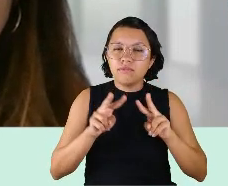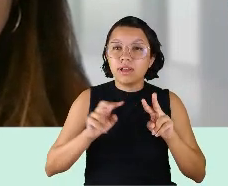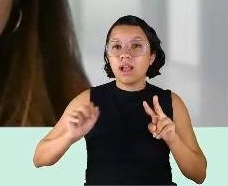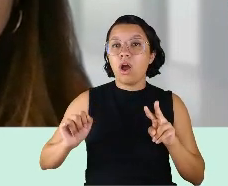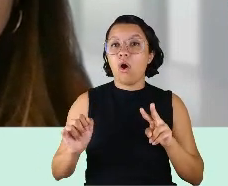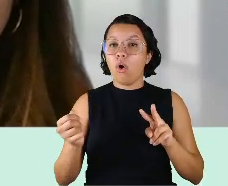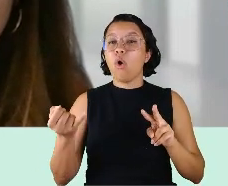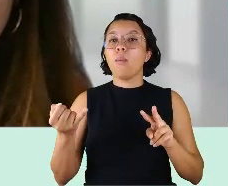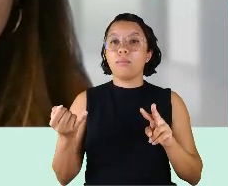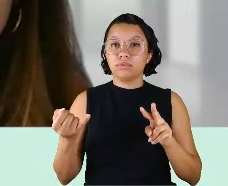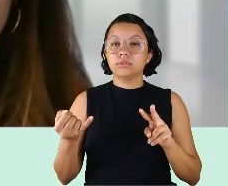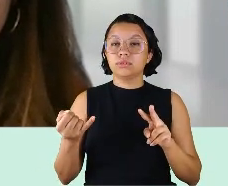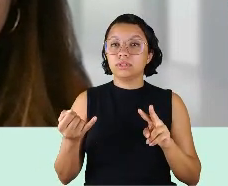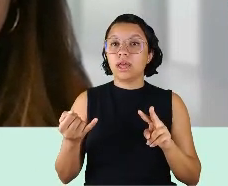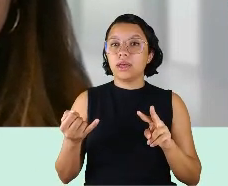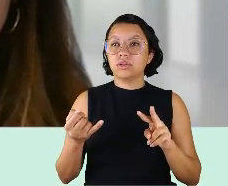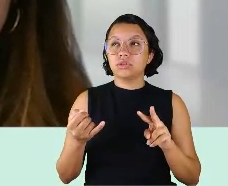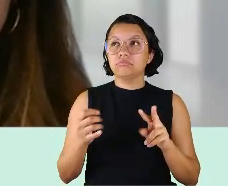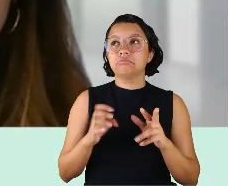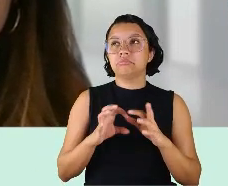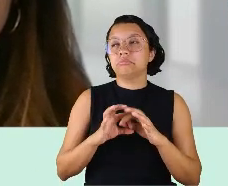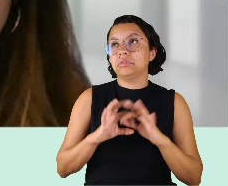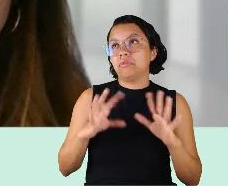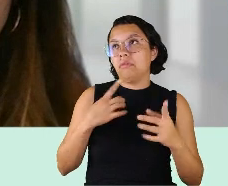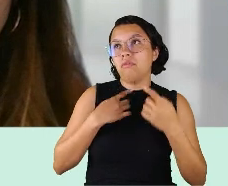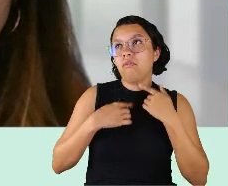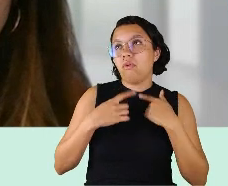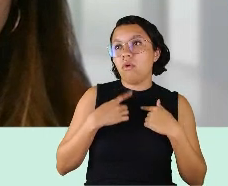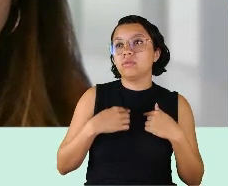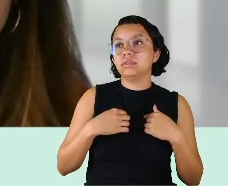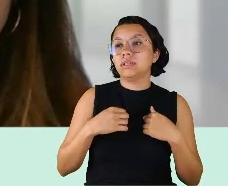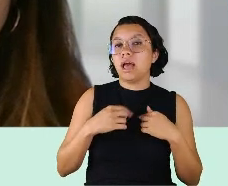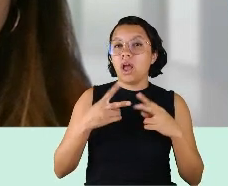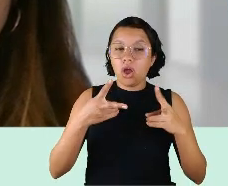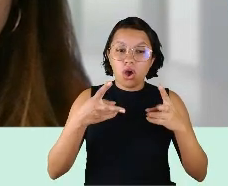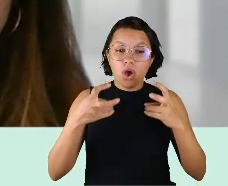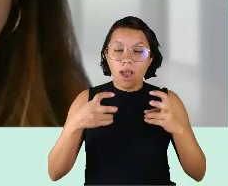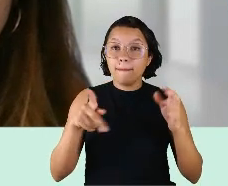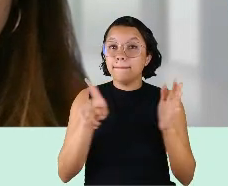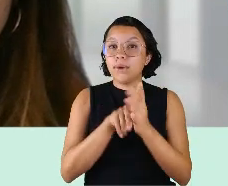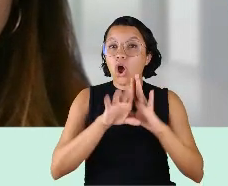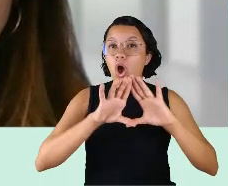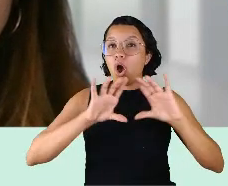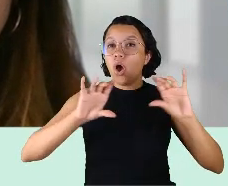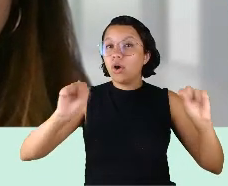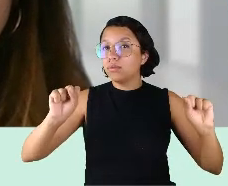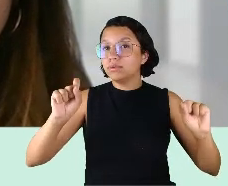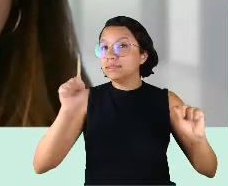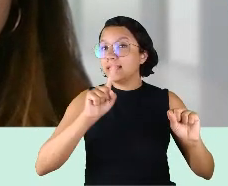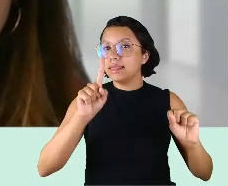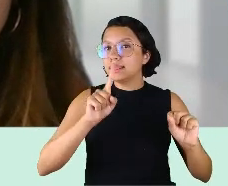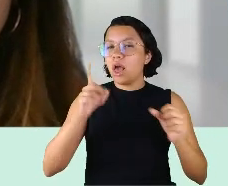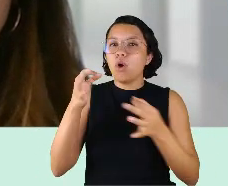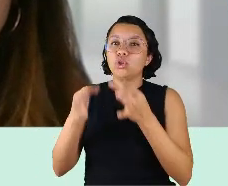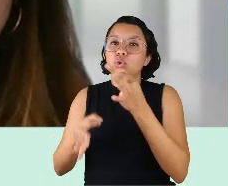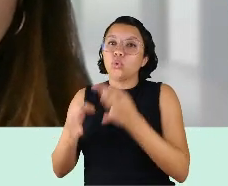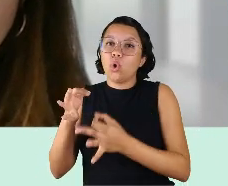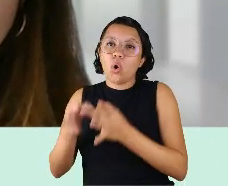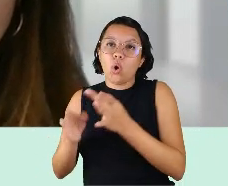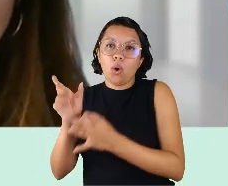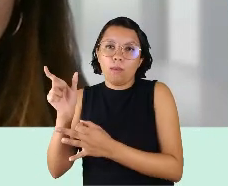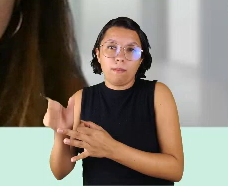Verificar que a oportunidade e conveniência que se considera é do tribunal e não